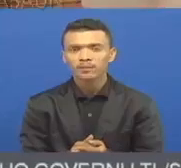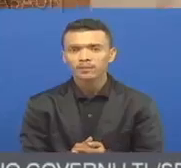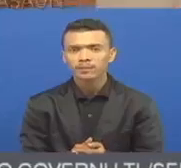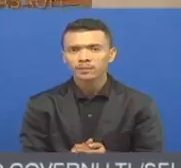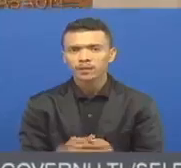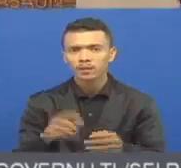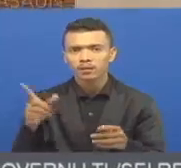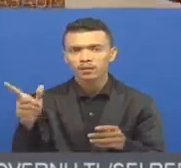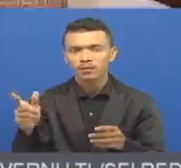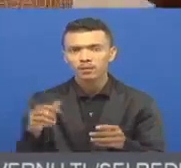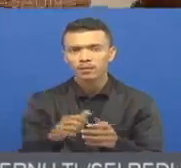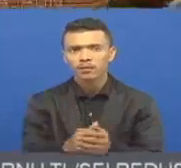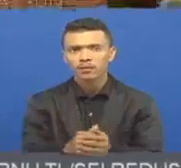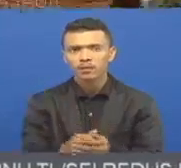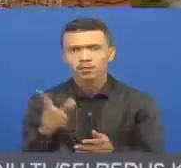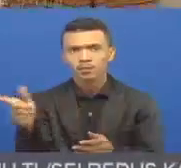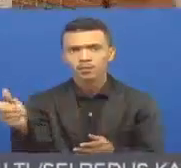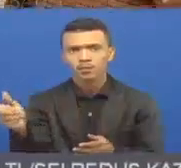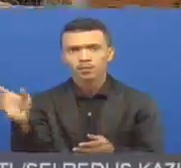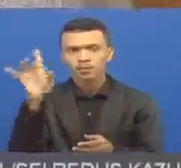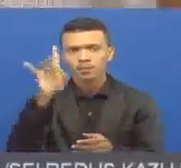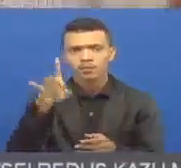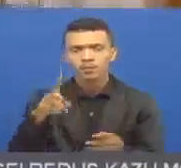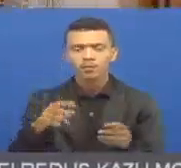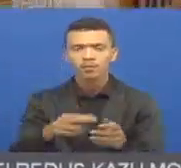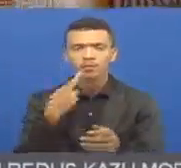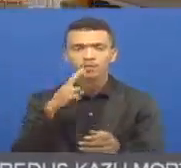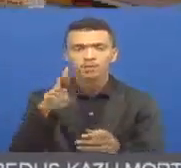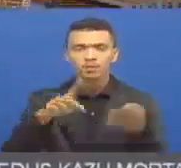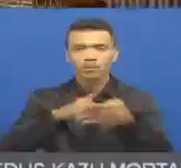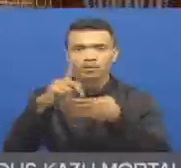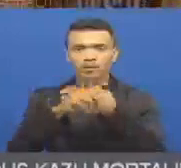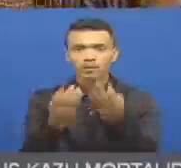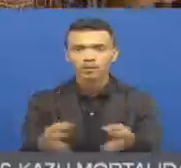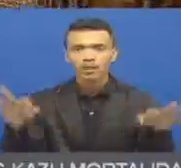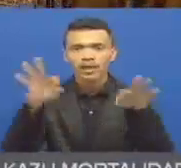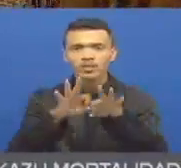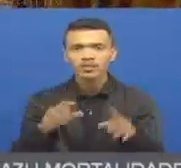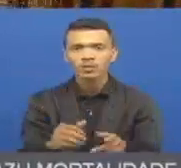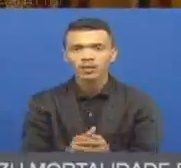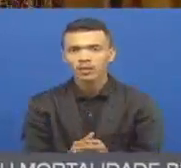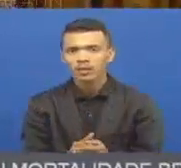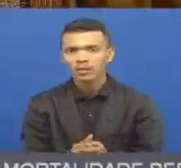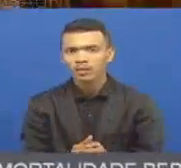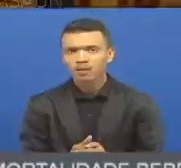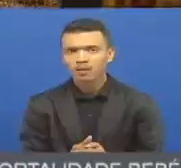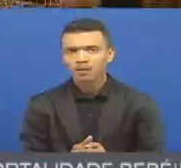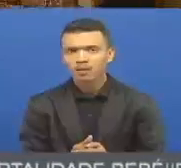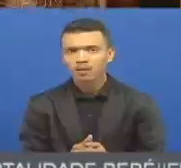Wanulu Resinghat, do Rihundruar Wanulu Resinghualu, onde responde programa prioritário e remandato governação e da